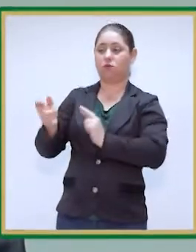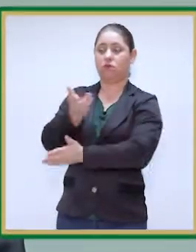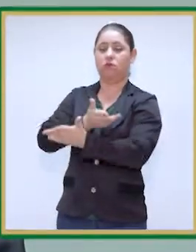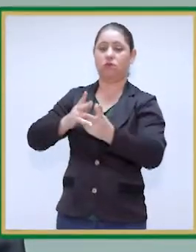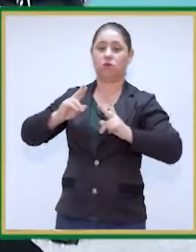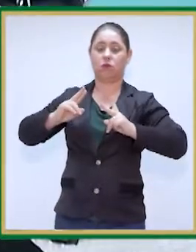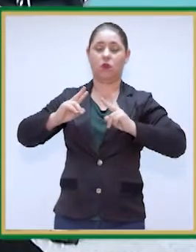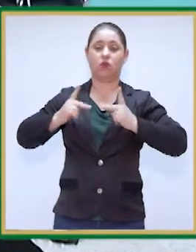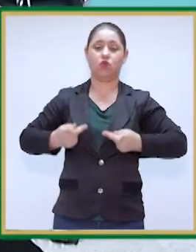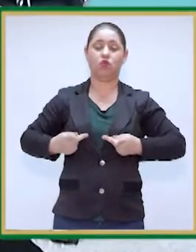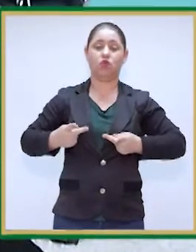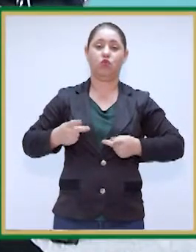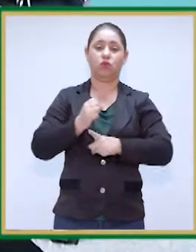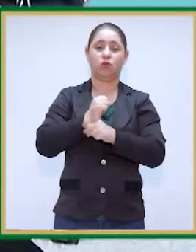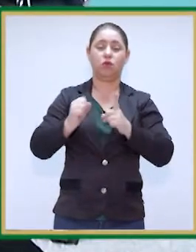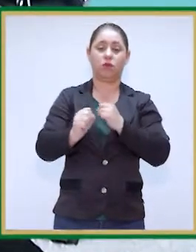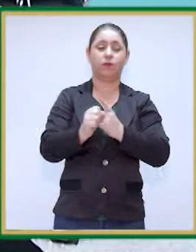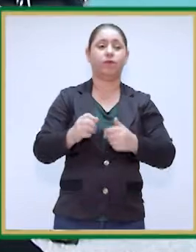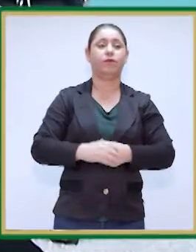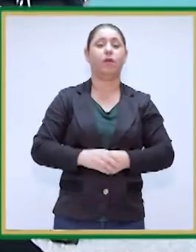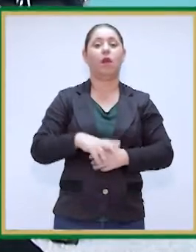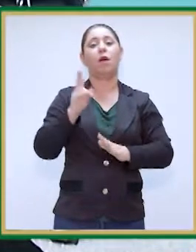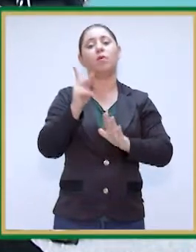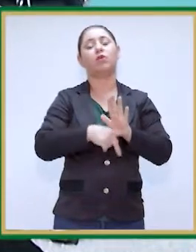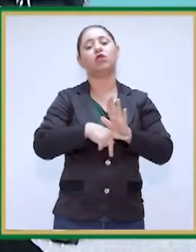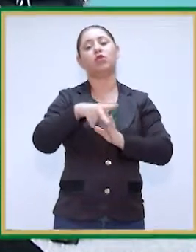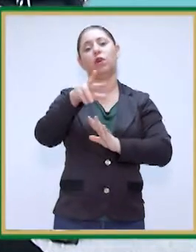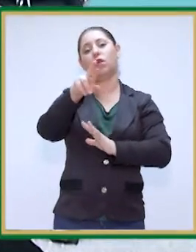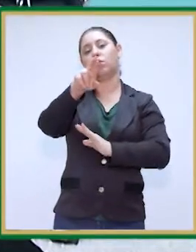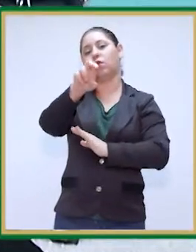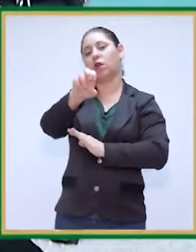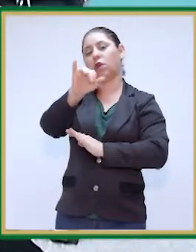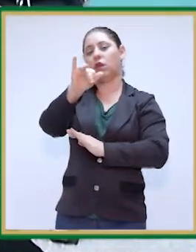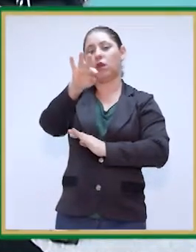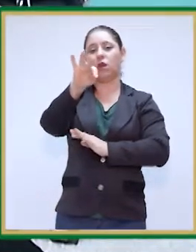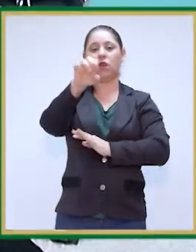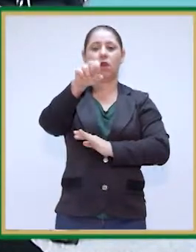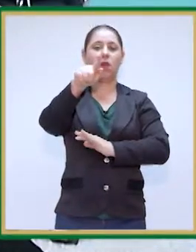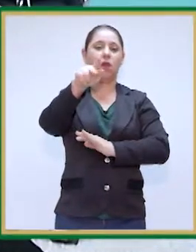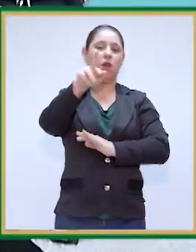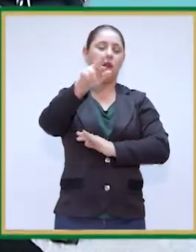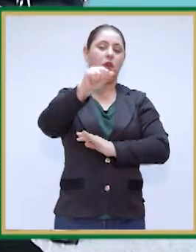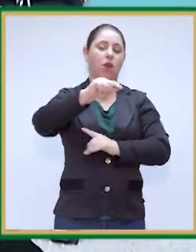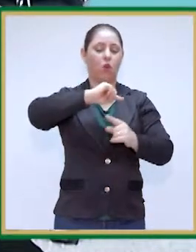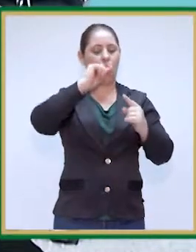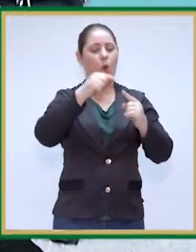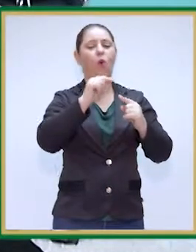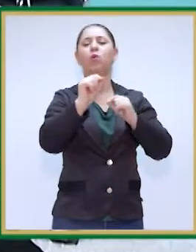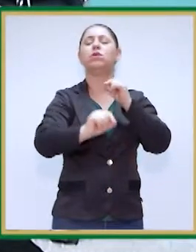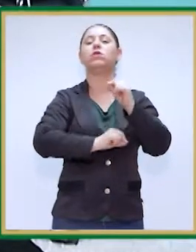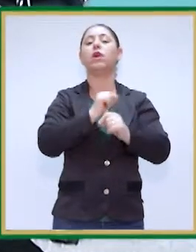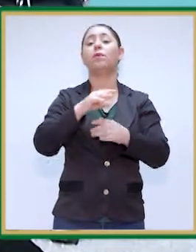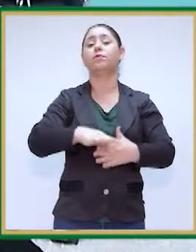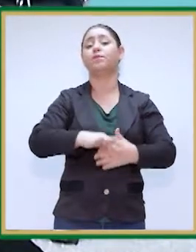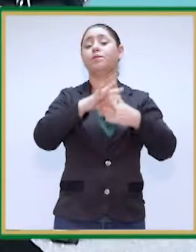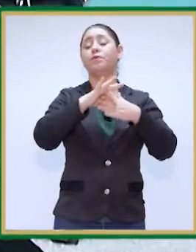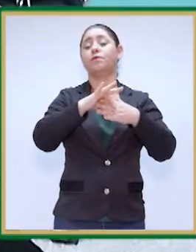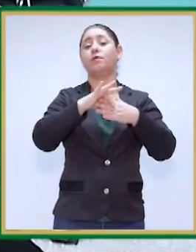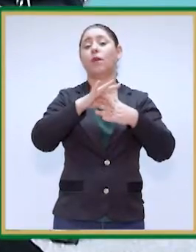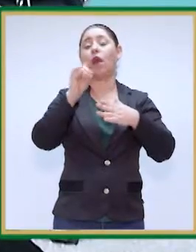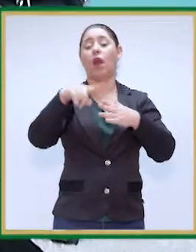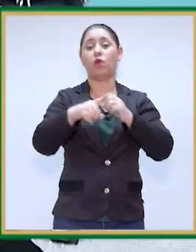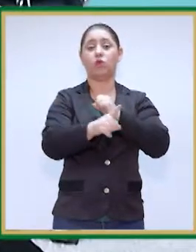social. Esse projeto é chamado Reintegra. O objetivo dele é puro e simples,